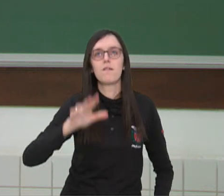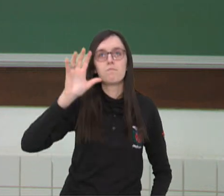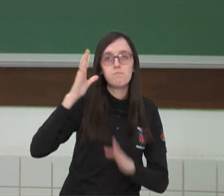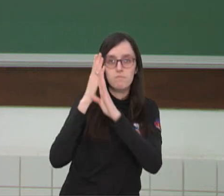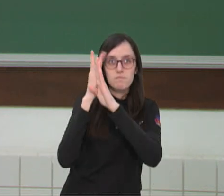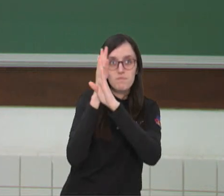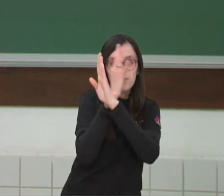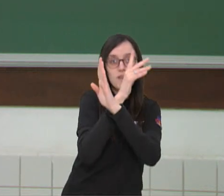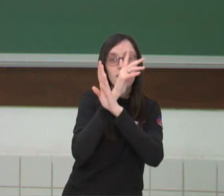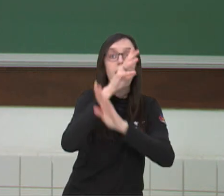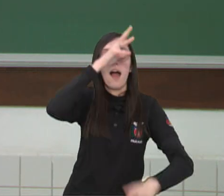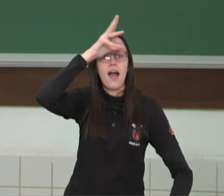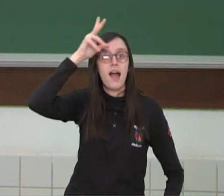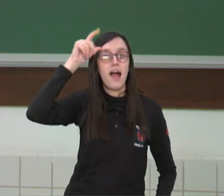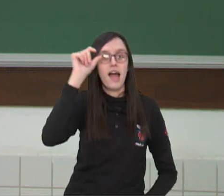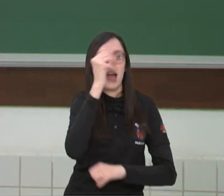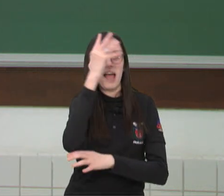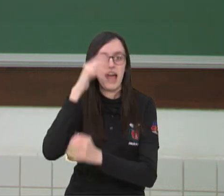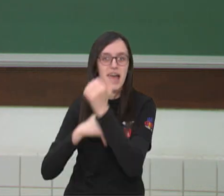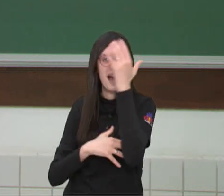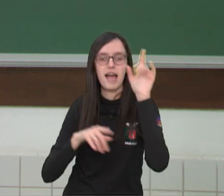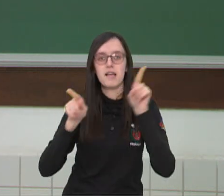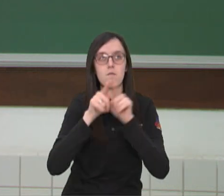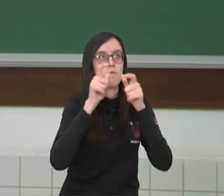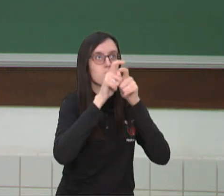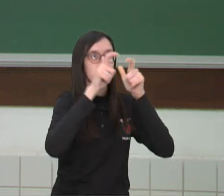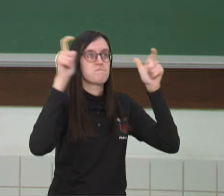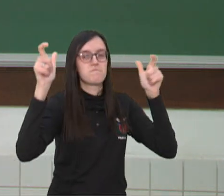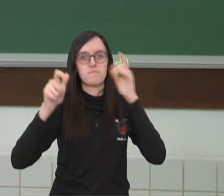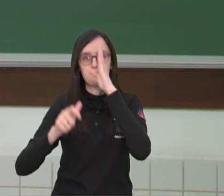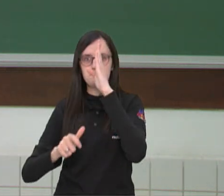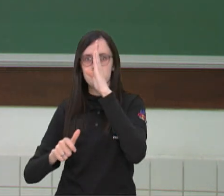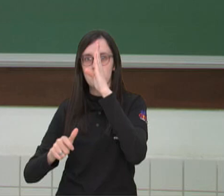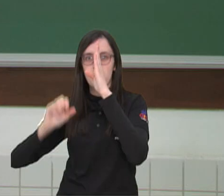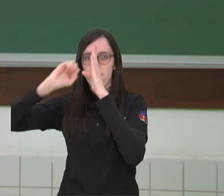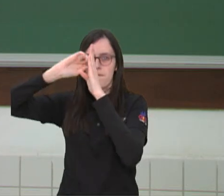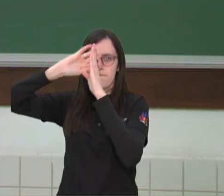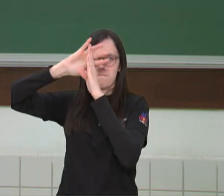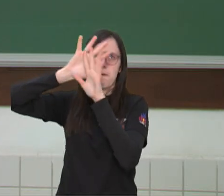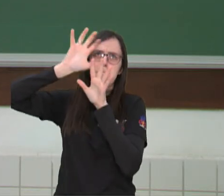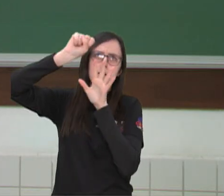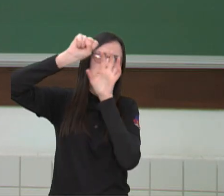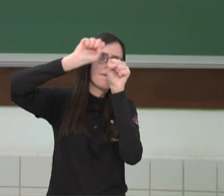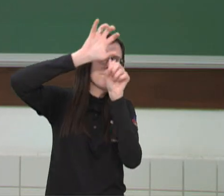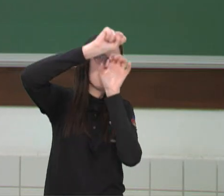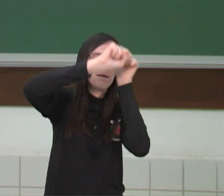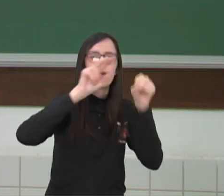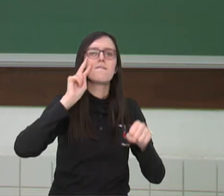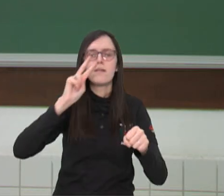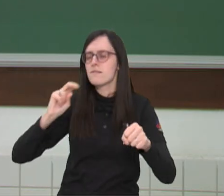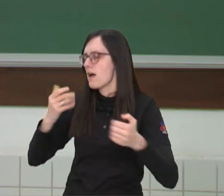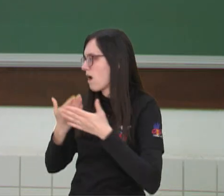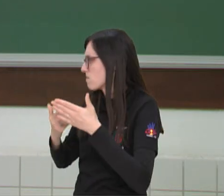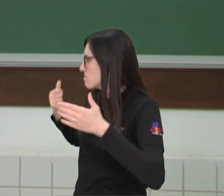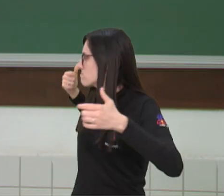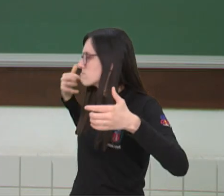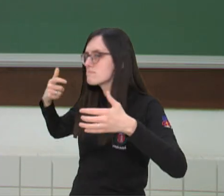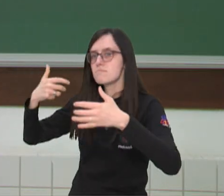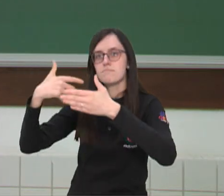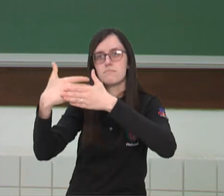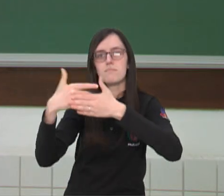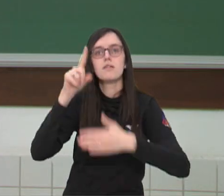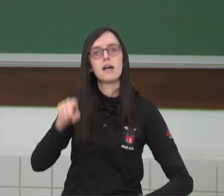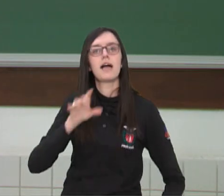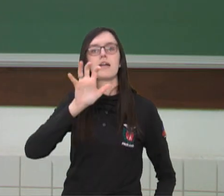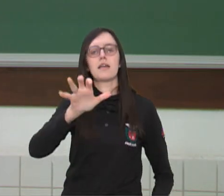região amazônica e aumentar a fronteira brasileira. Então, você viu ao longo das últimas aulas